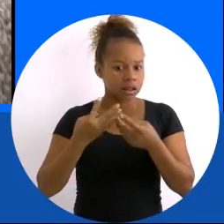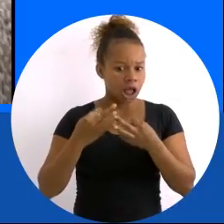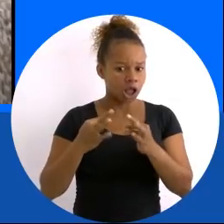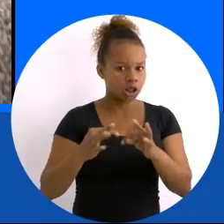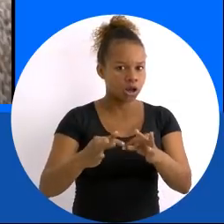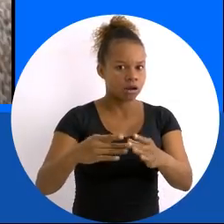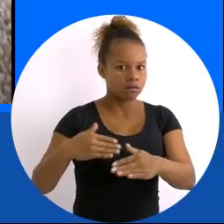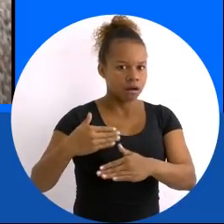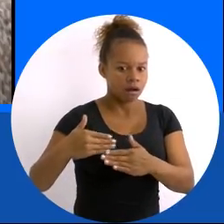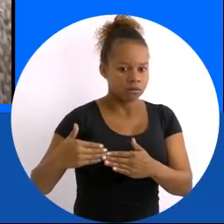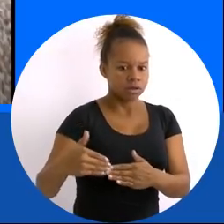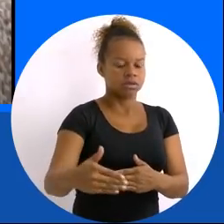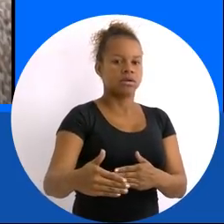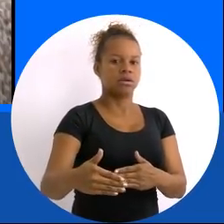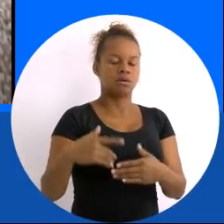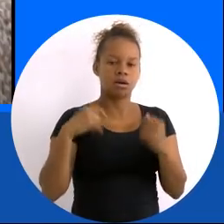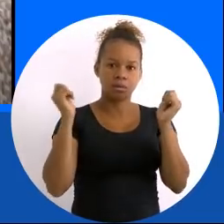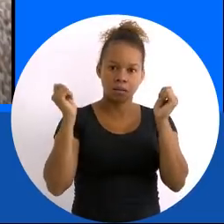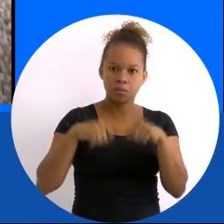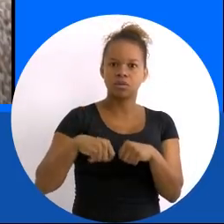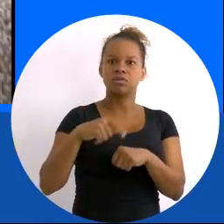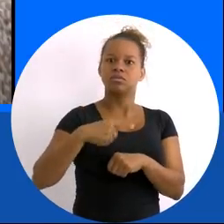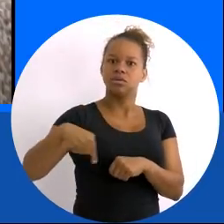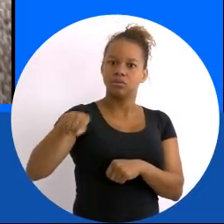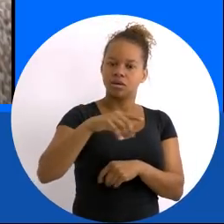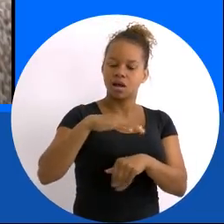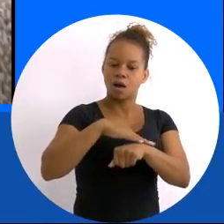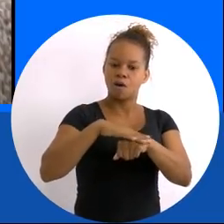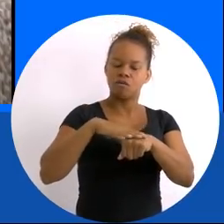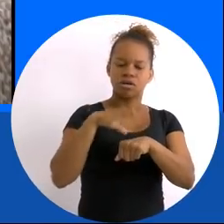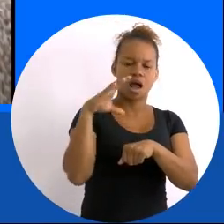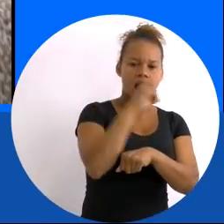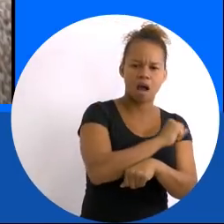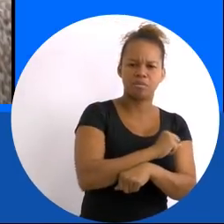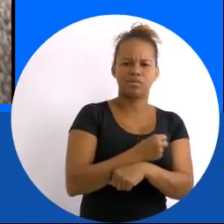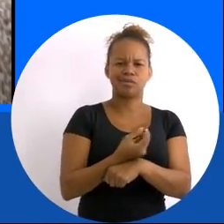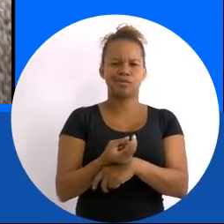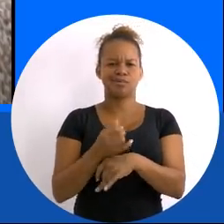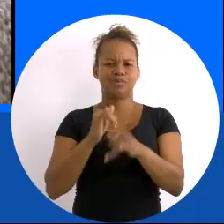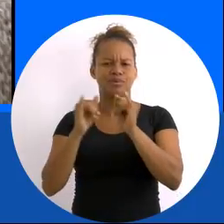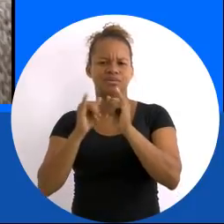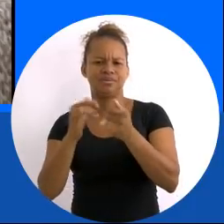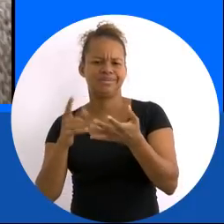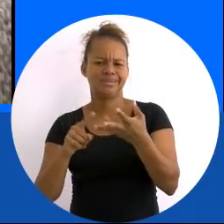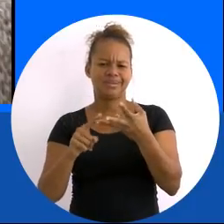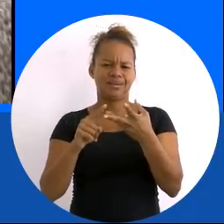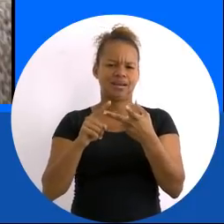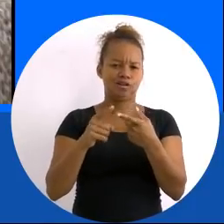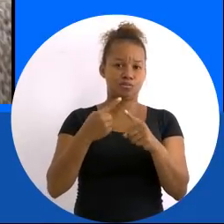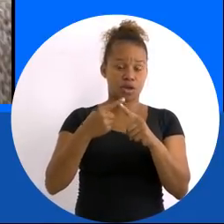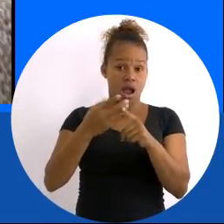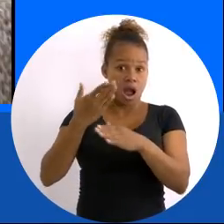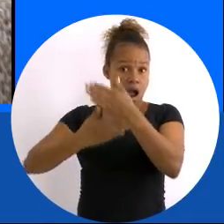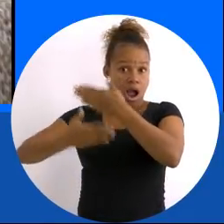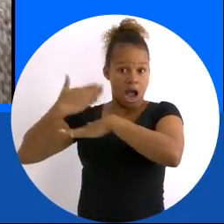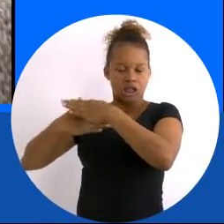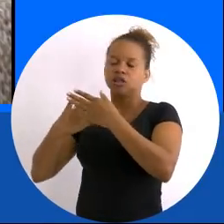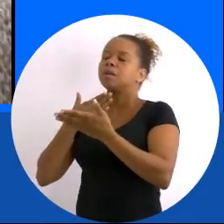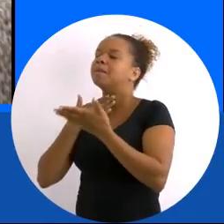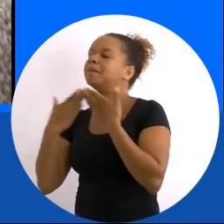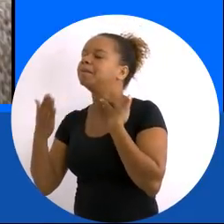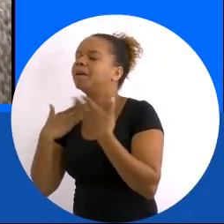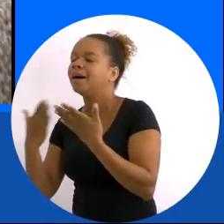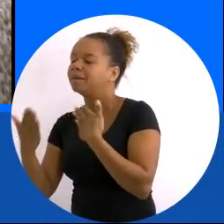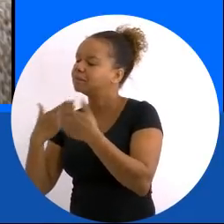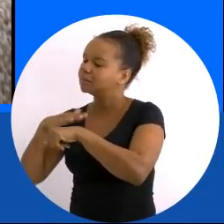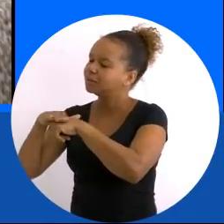vai avançando e quanto mais a gente tem a possibilidade dessa conversa rápida online que existe hoje, né? Antigamente existia